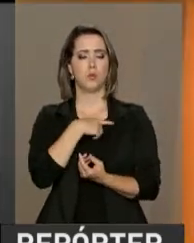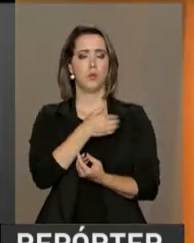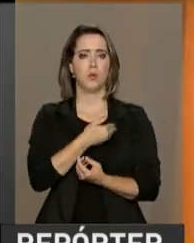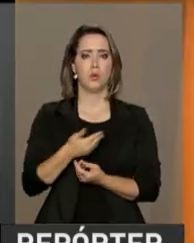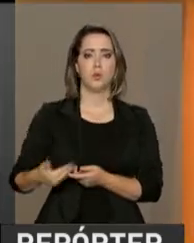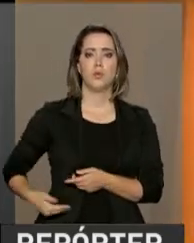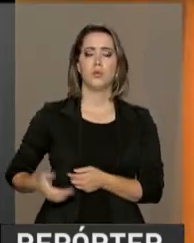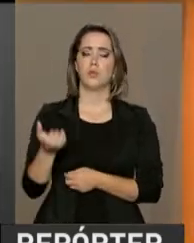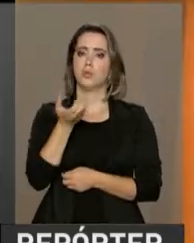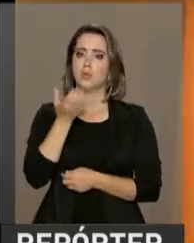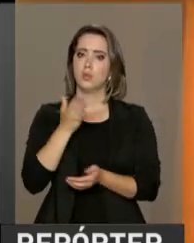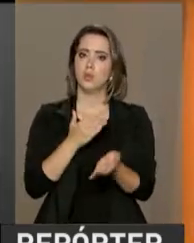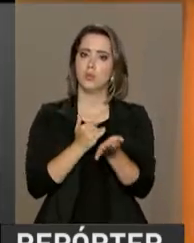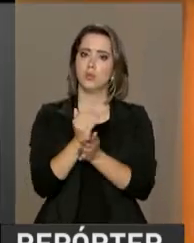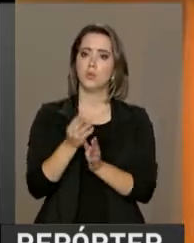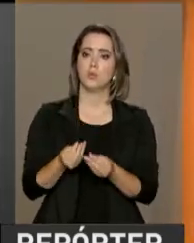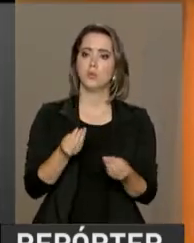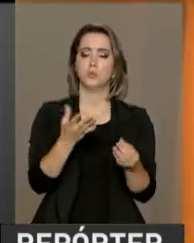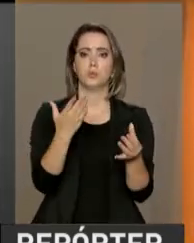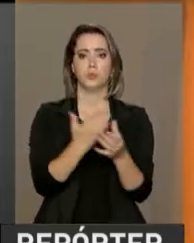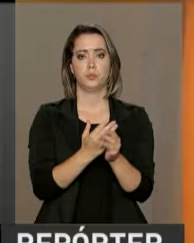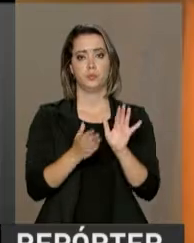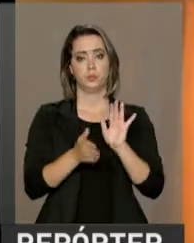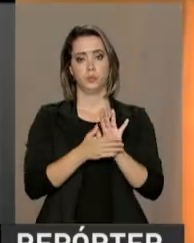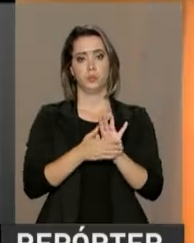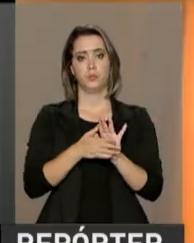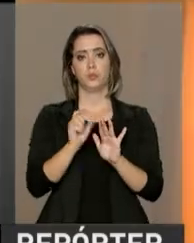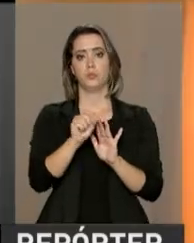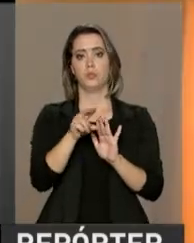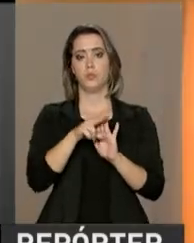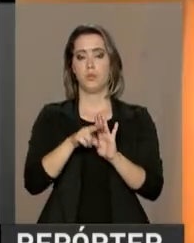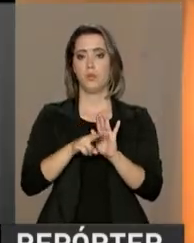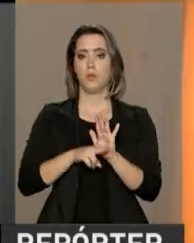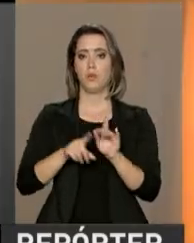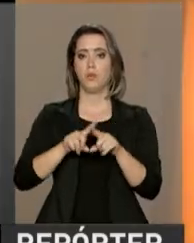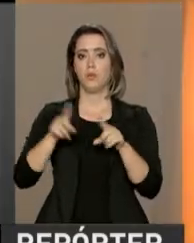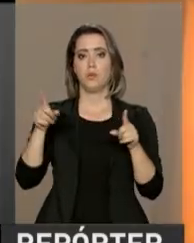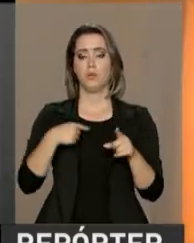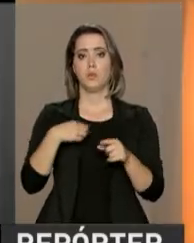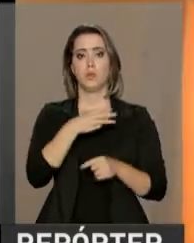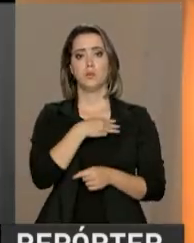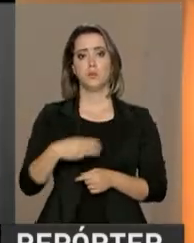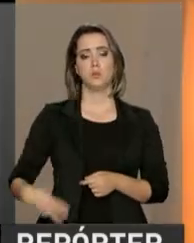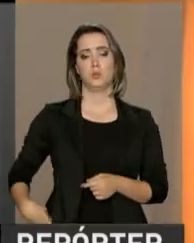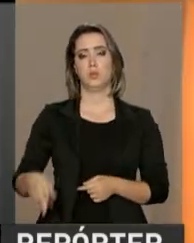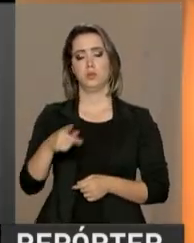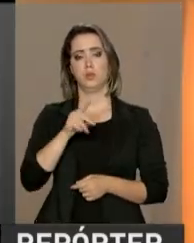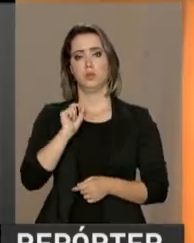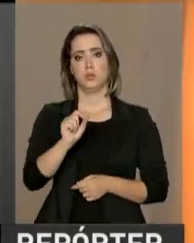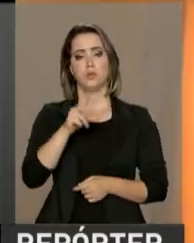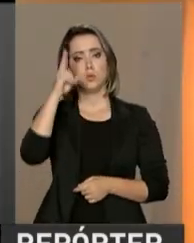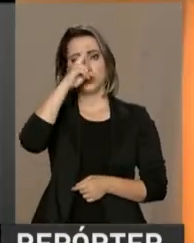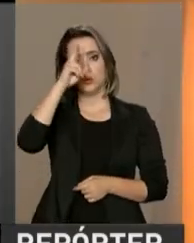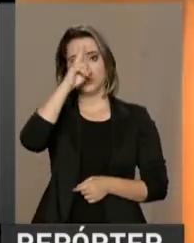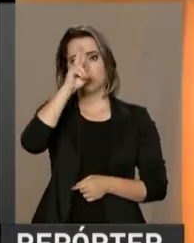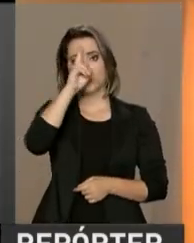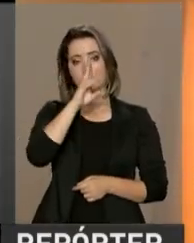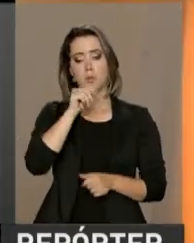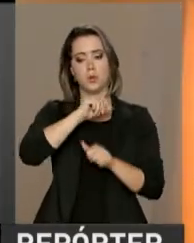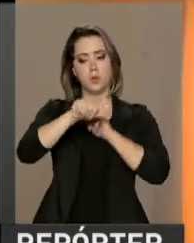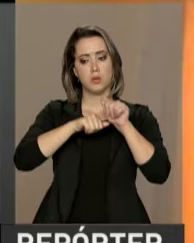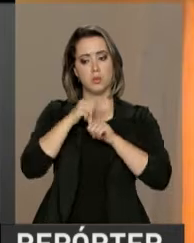quando este projeto foi enviado ao congresso mas ministro lewandowski que as mudanças estão chegando no limite